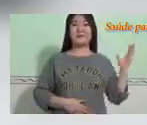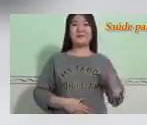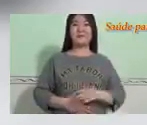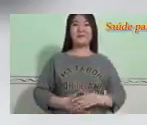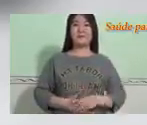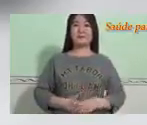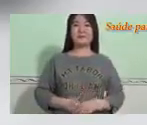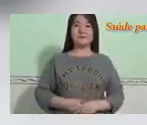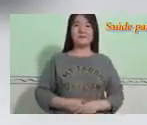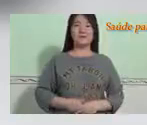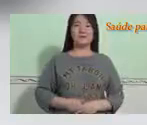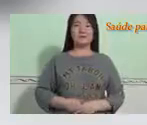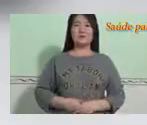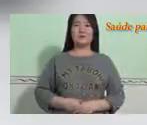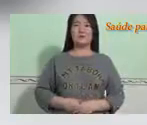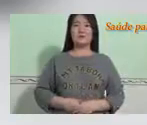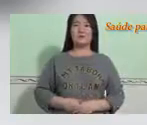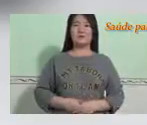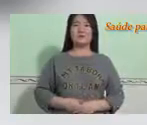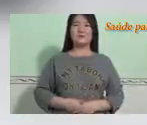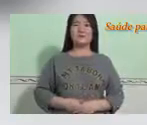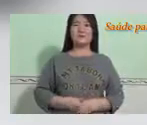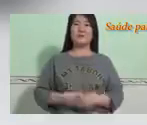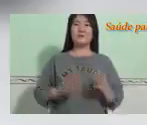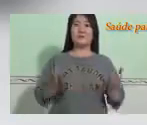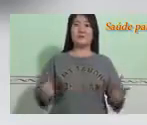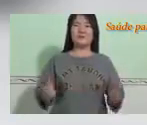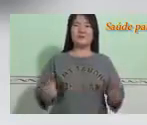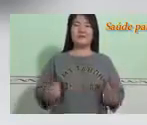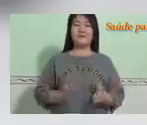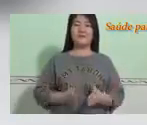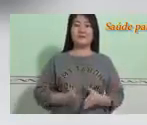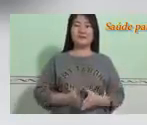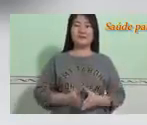JANELIANUNO(ACD)D2SEMANASA3MESES, vírgula, MASOPR e acento agudo